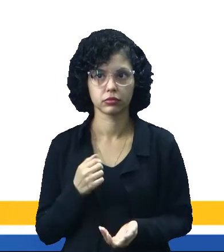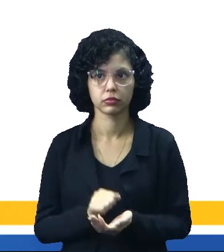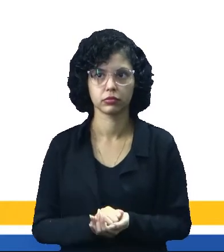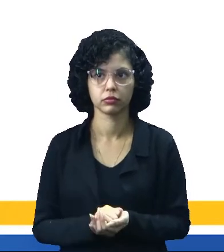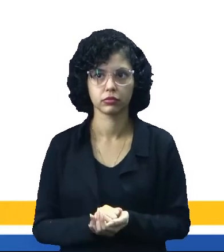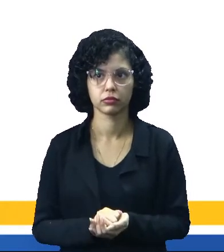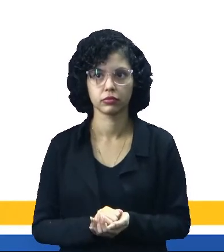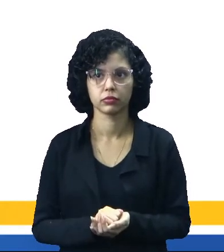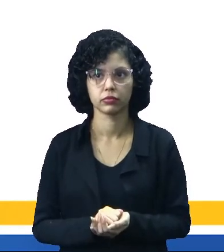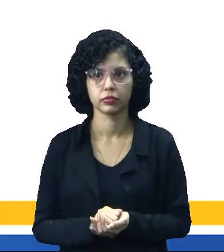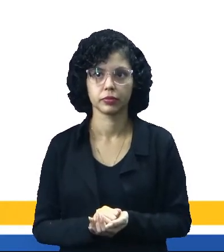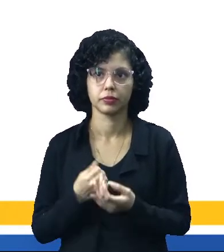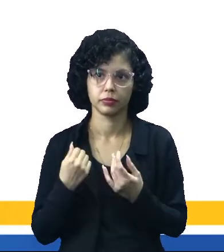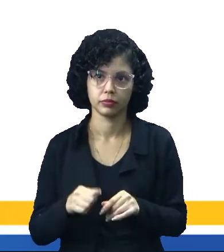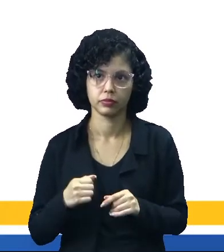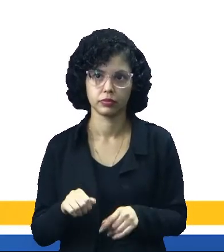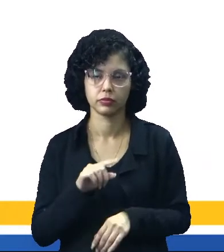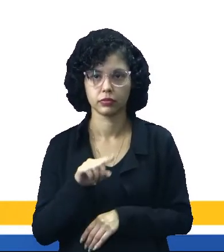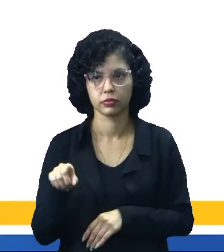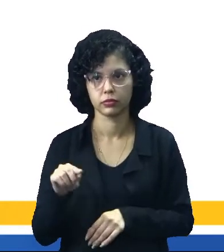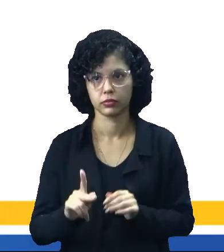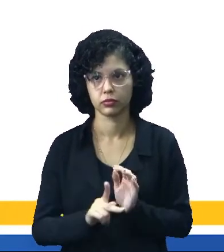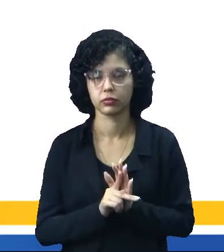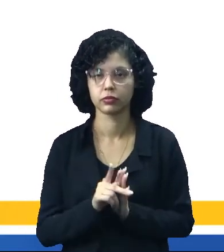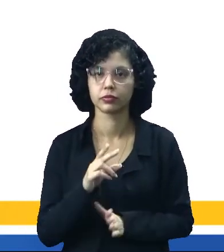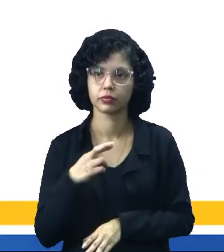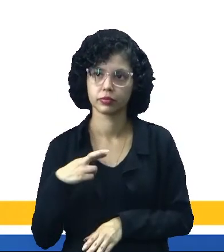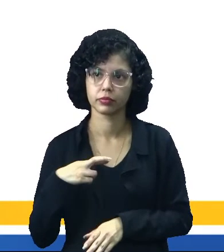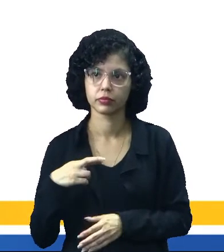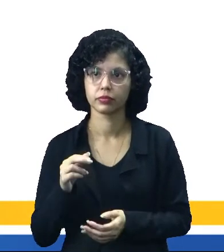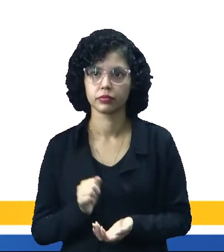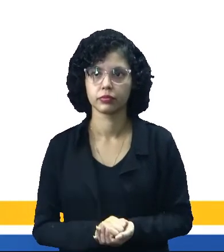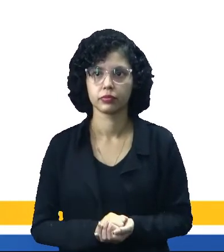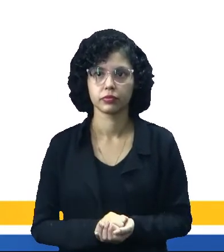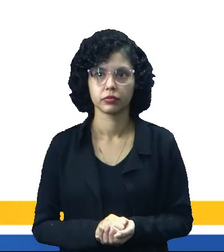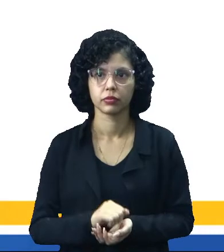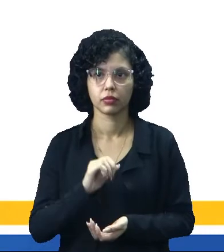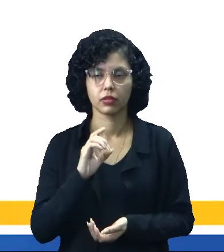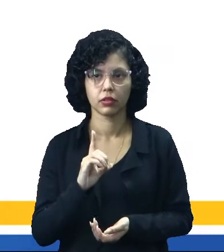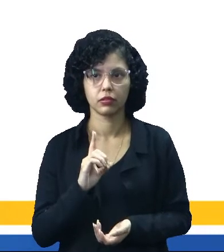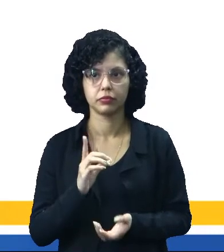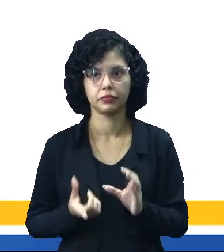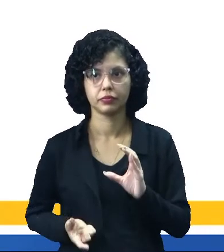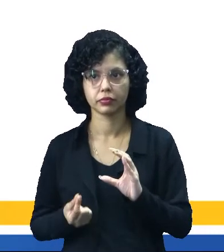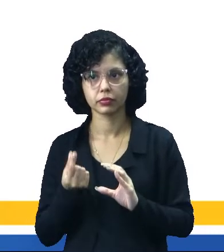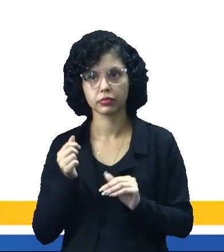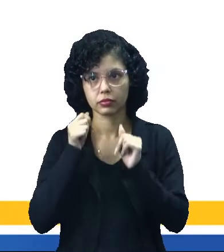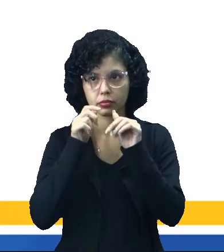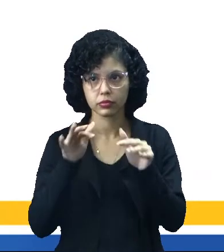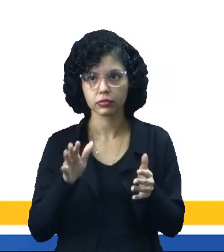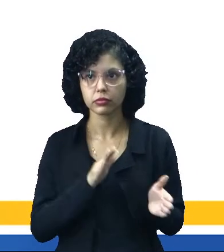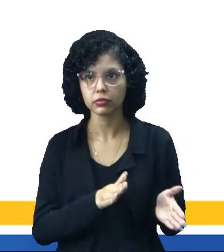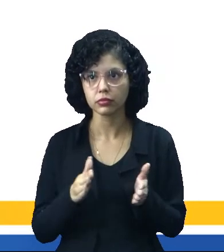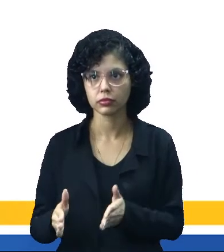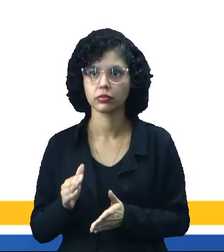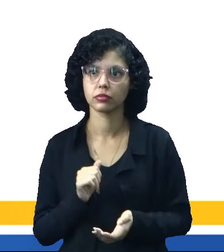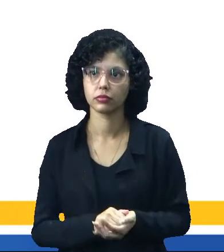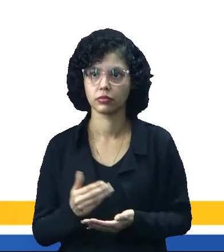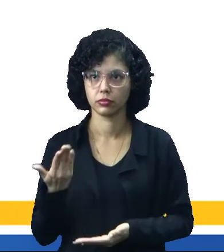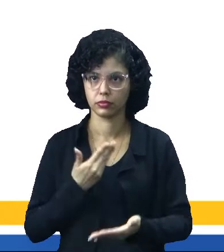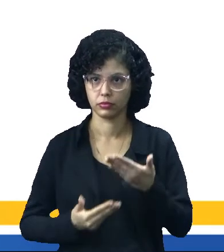suas contradições e deve ser abolida a propriedade privada. Ou letra D, o capitalismo é uma bênção a partir do